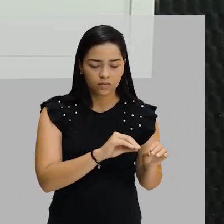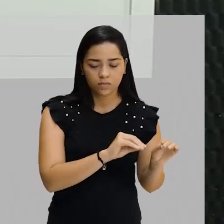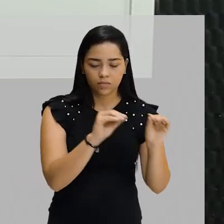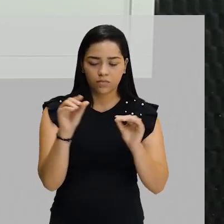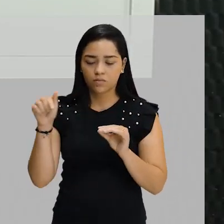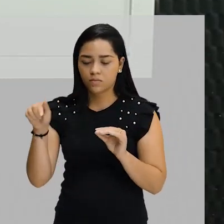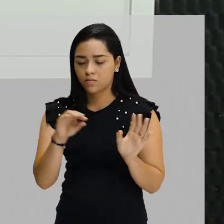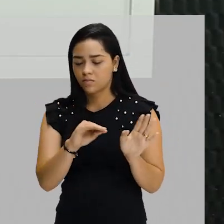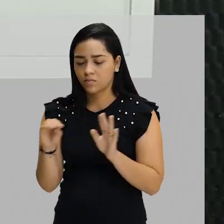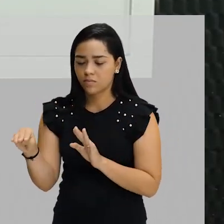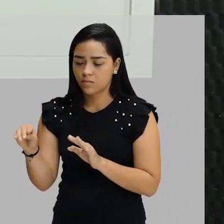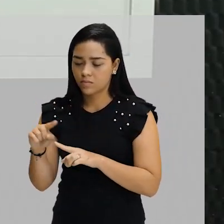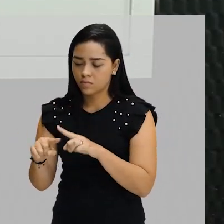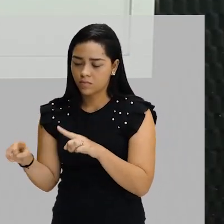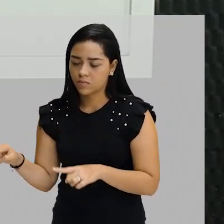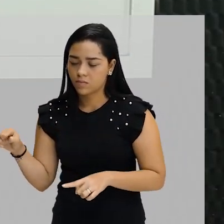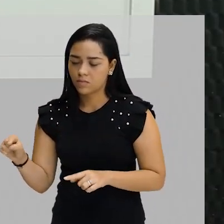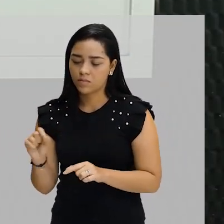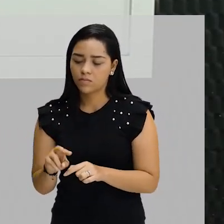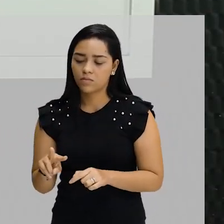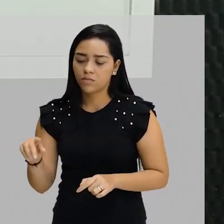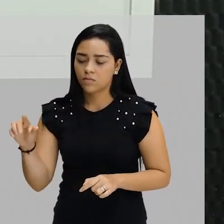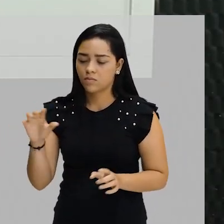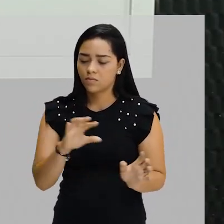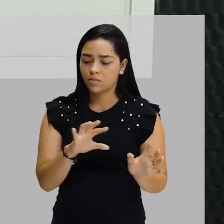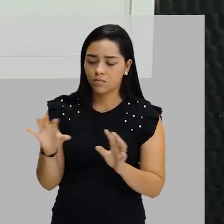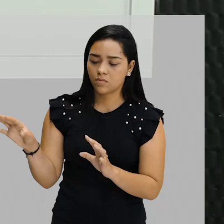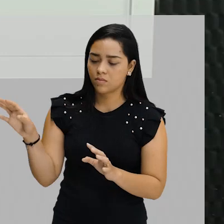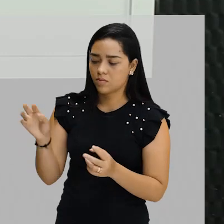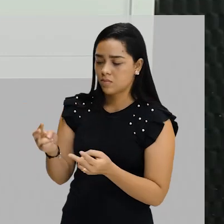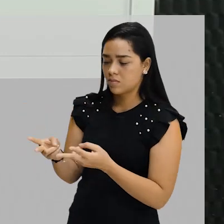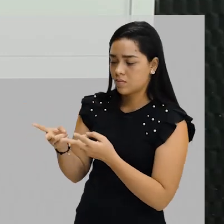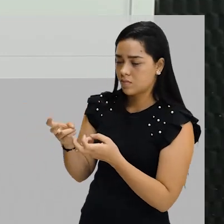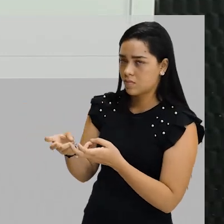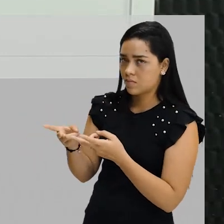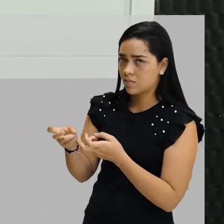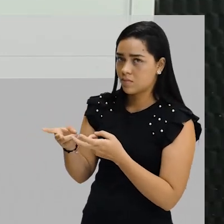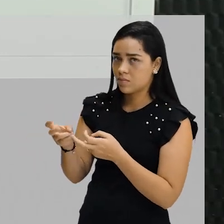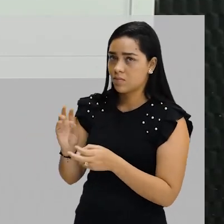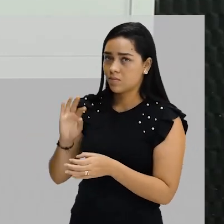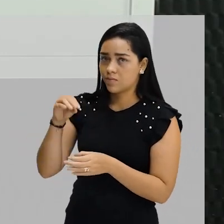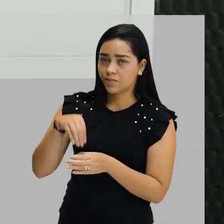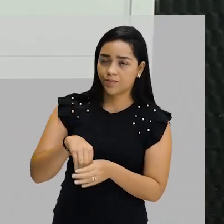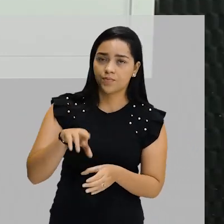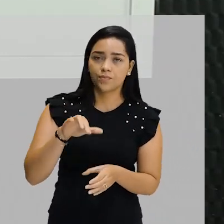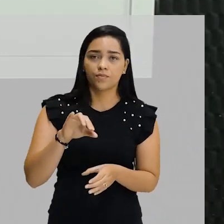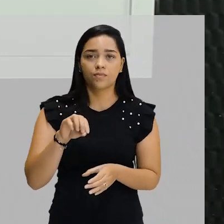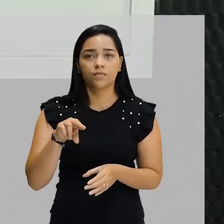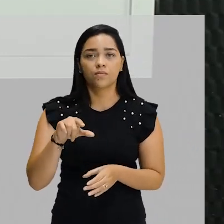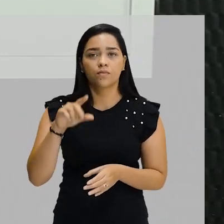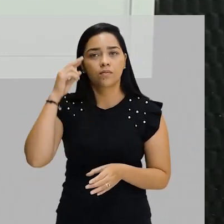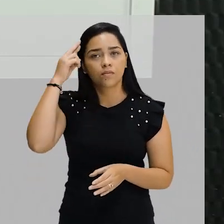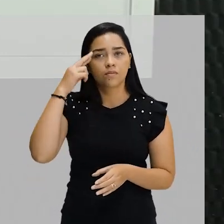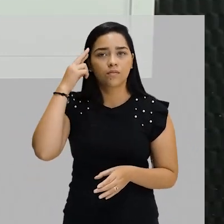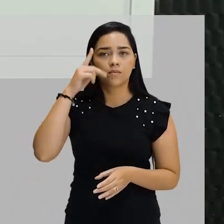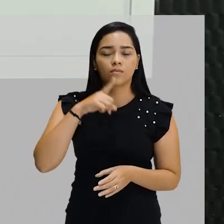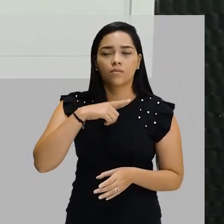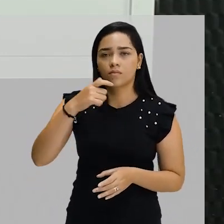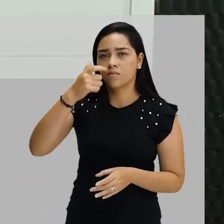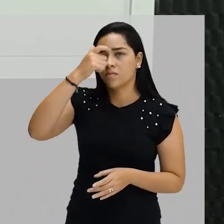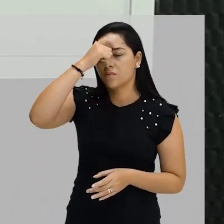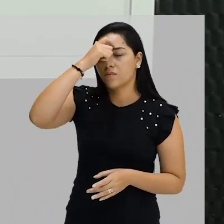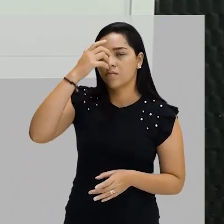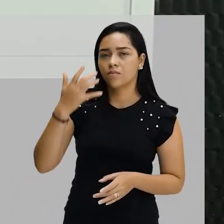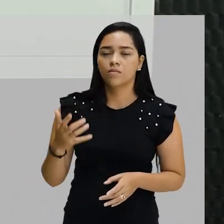direciona a um objeto, este sujeito ele vai apreender o objeto e dentro do racionalismo eu vou dar privilégio à consciência,